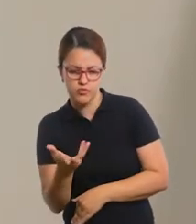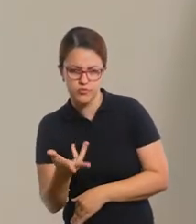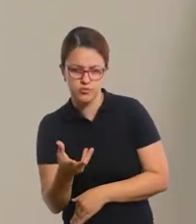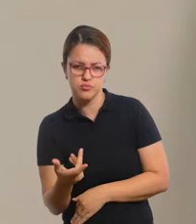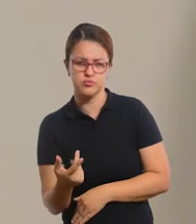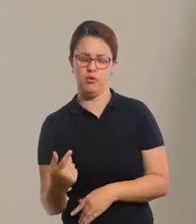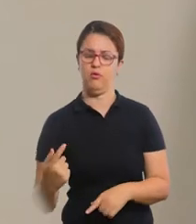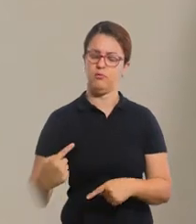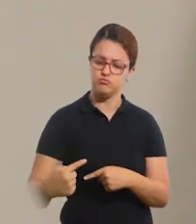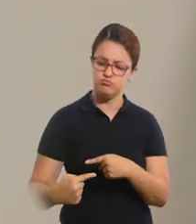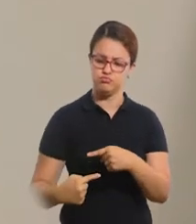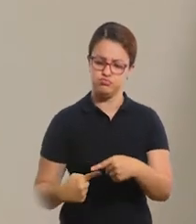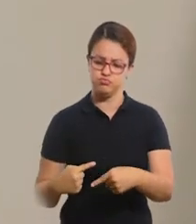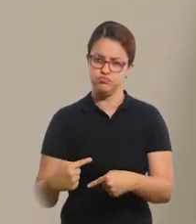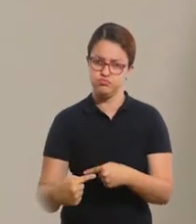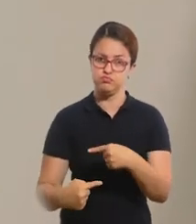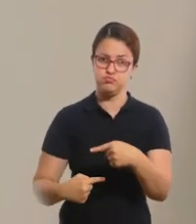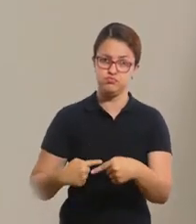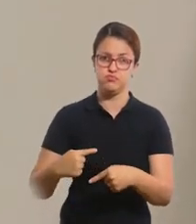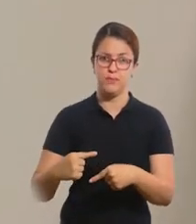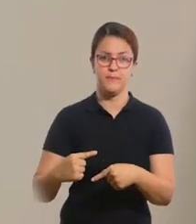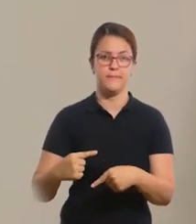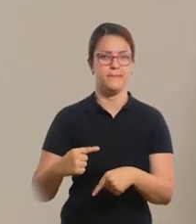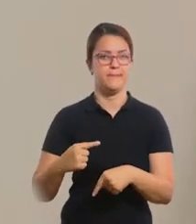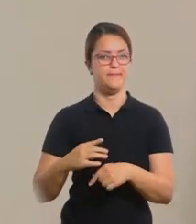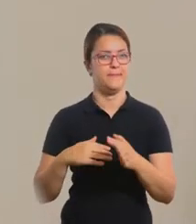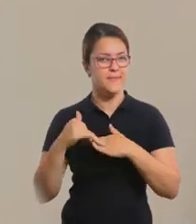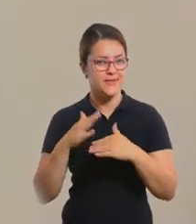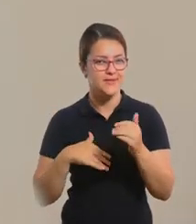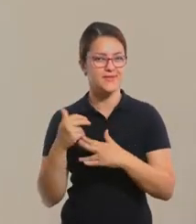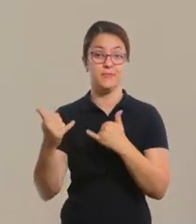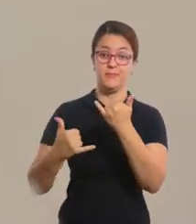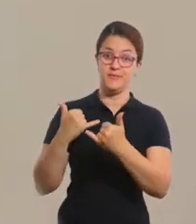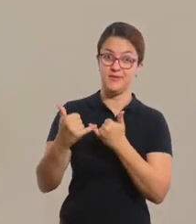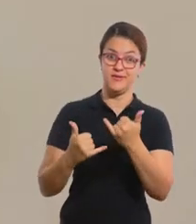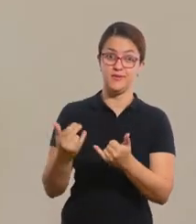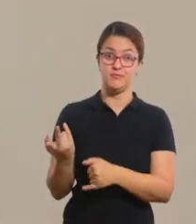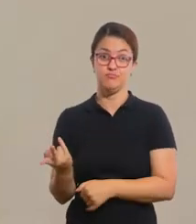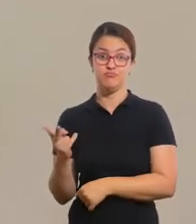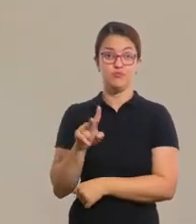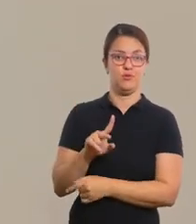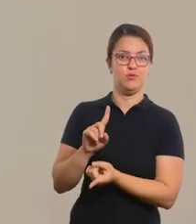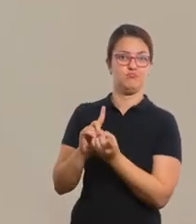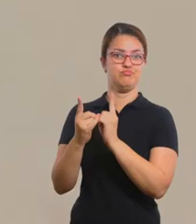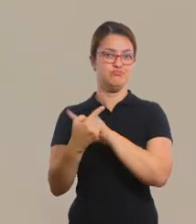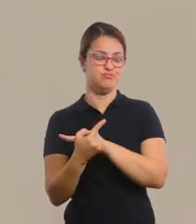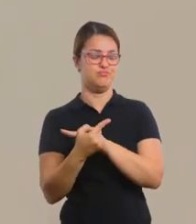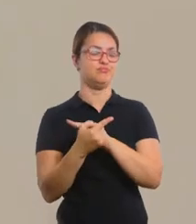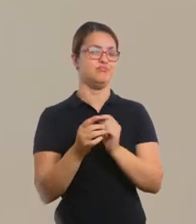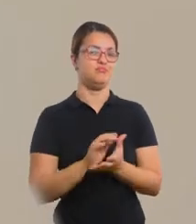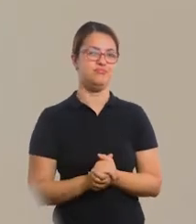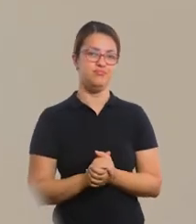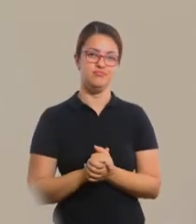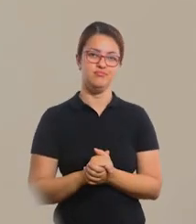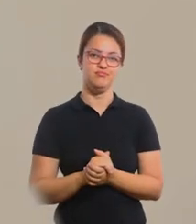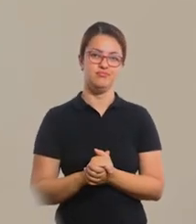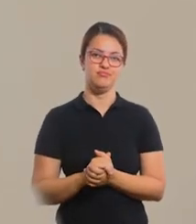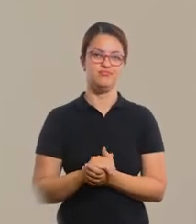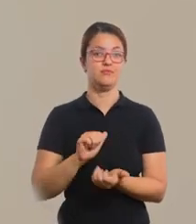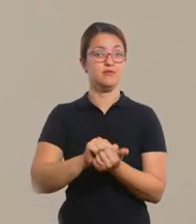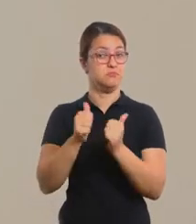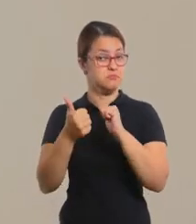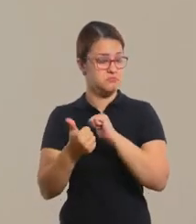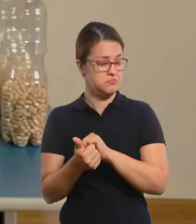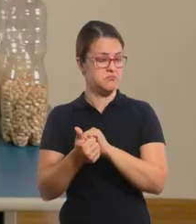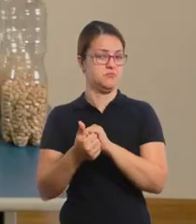fazer esse movimento de enrolar. Então pratiquem bastante, brinquem, troquem de parceiros e deixe a criança se adaptar e pegar o jeitinho